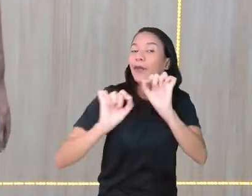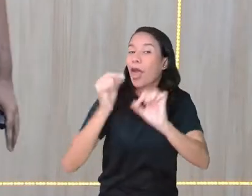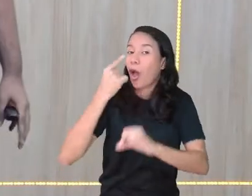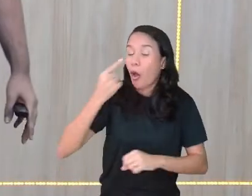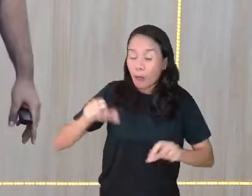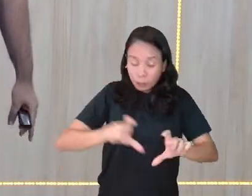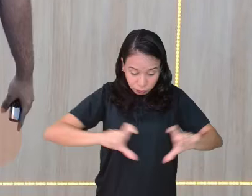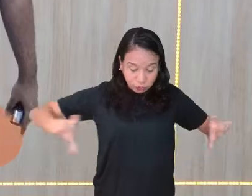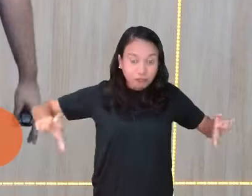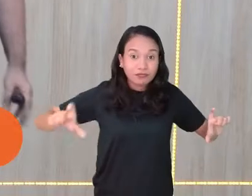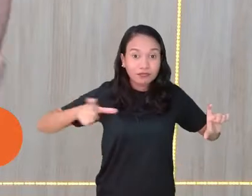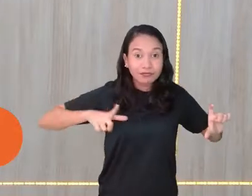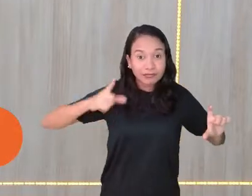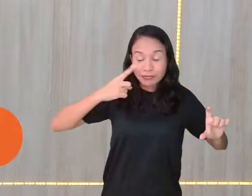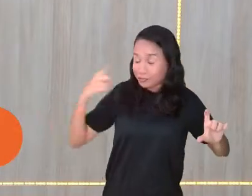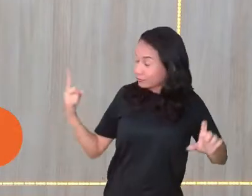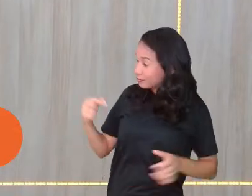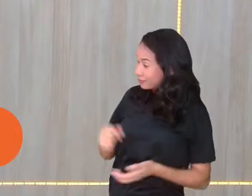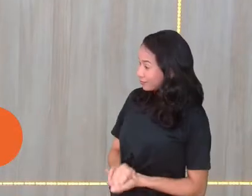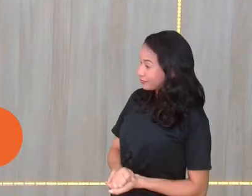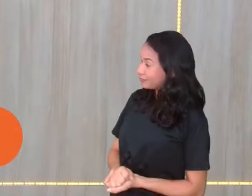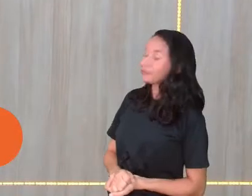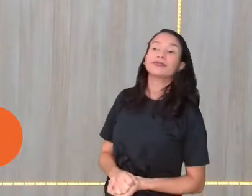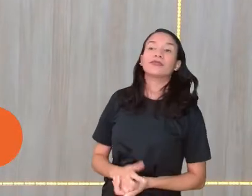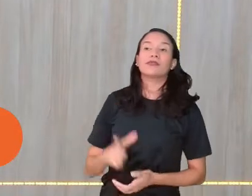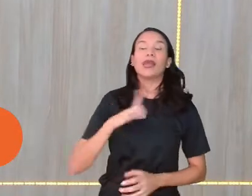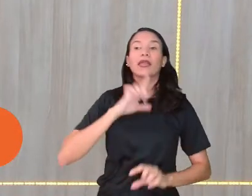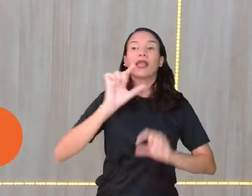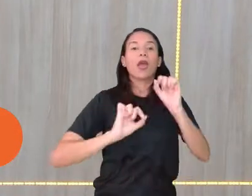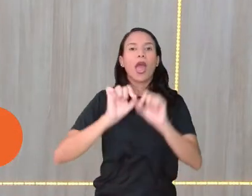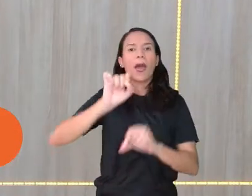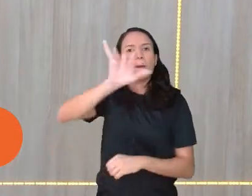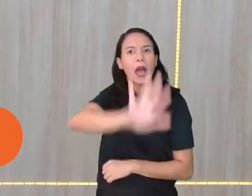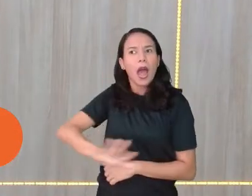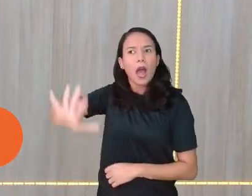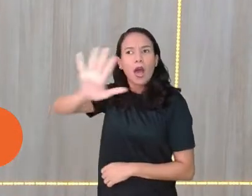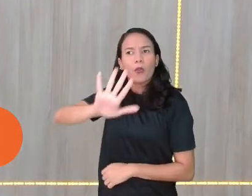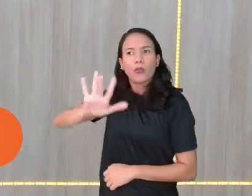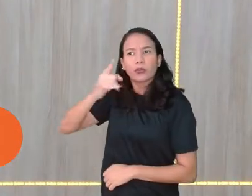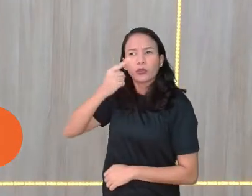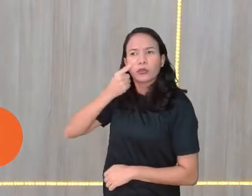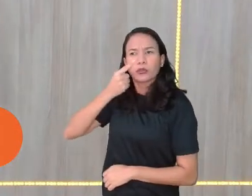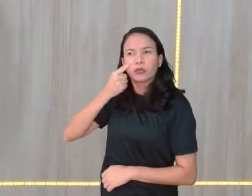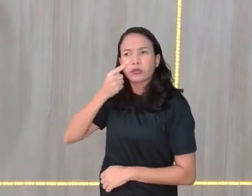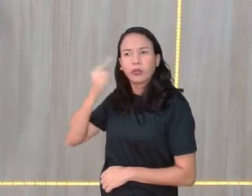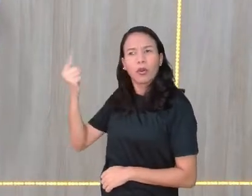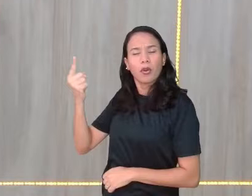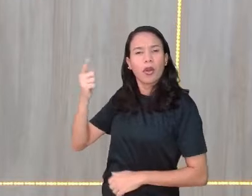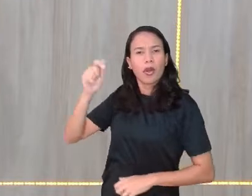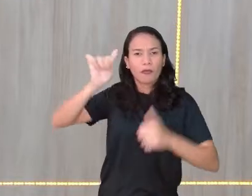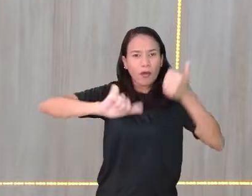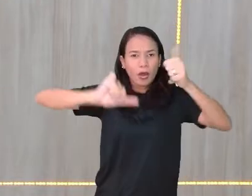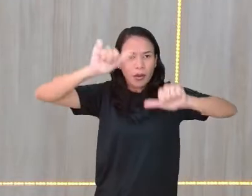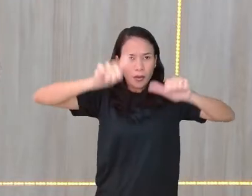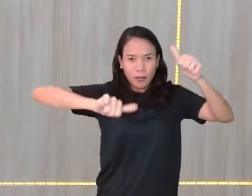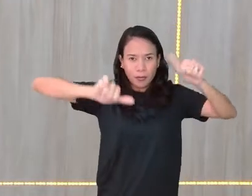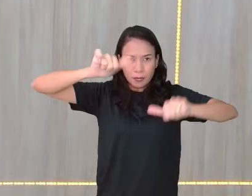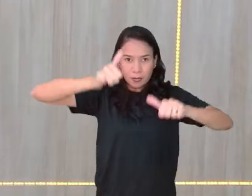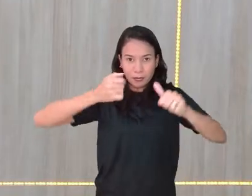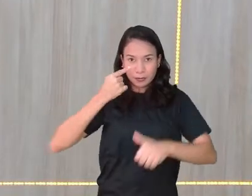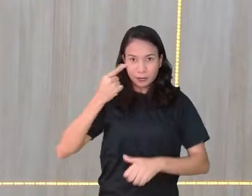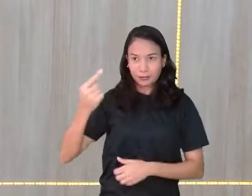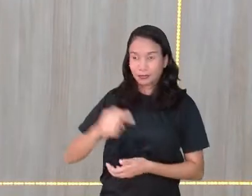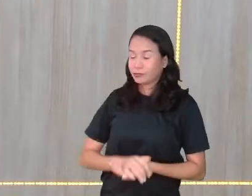passando aqui na sua tela. E sem mais delongas, olha a imagem que chega aí para vocês analisar. Deixa eu analisar a imagem aí, Billy